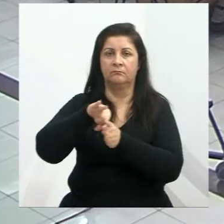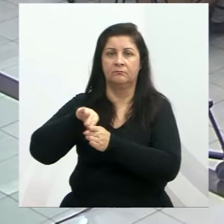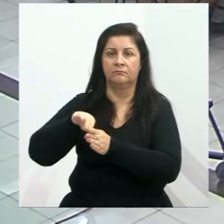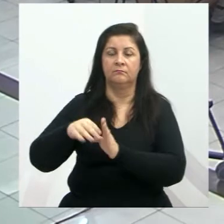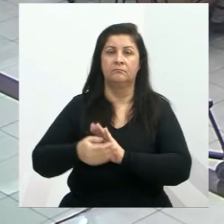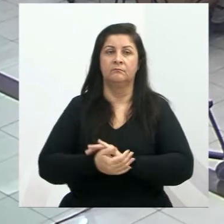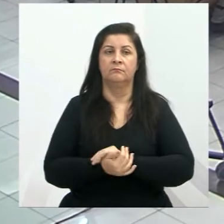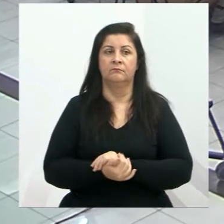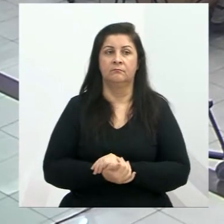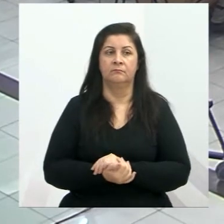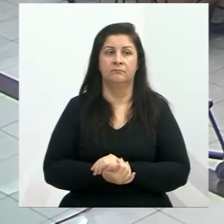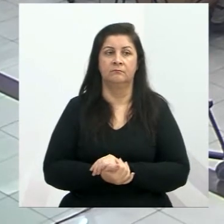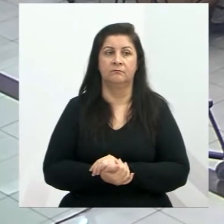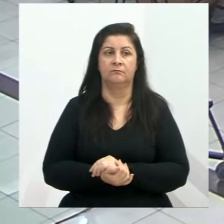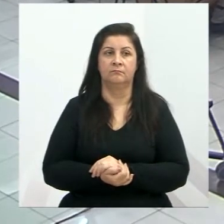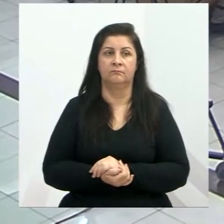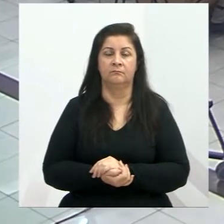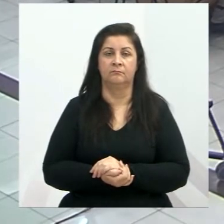informação.